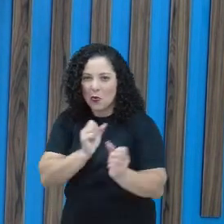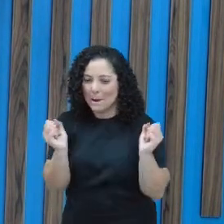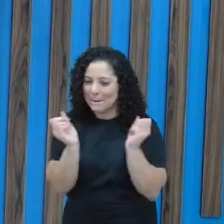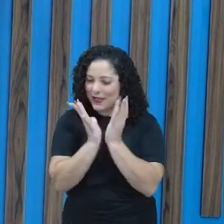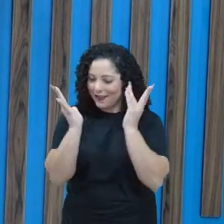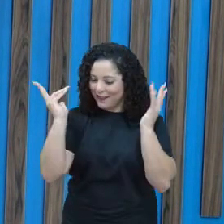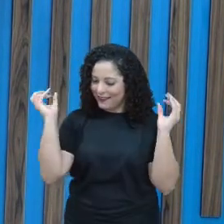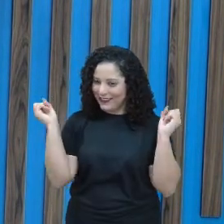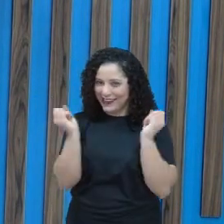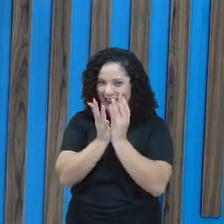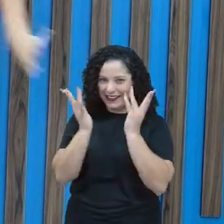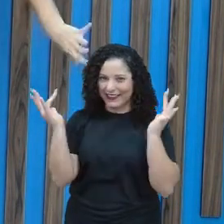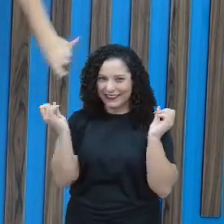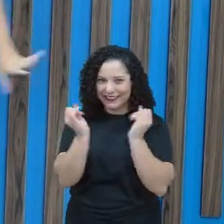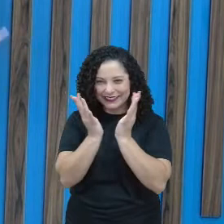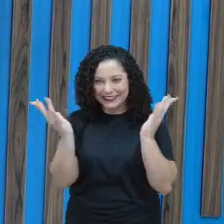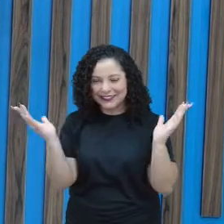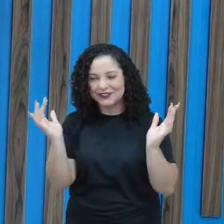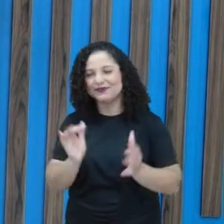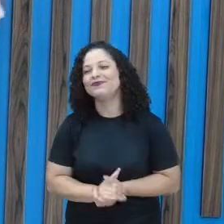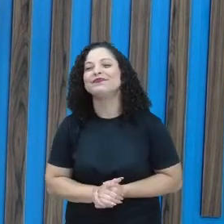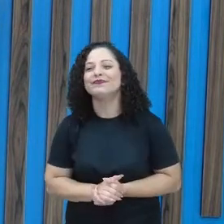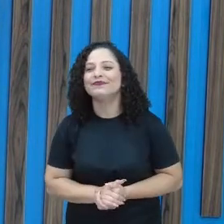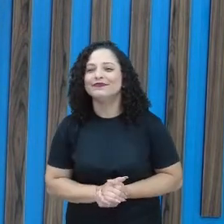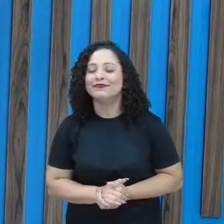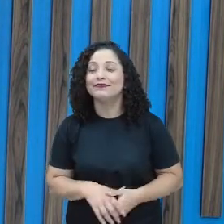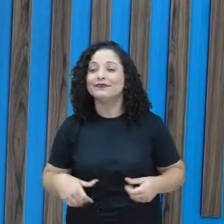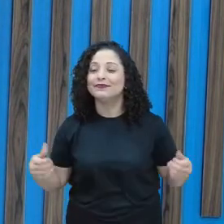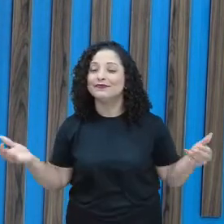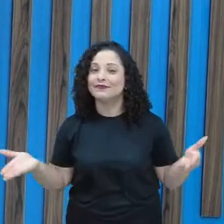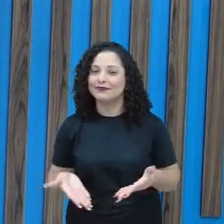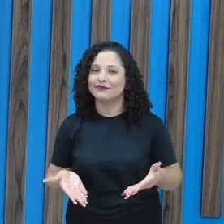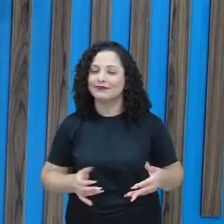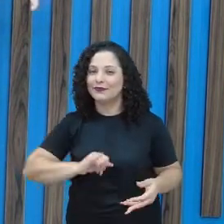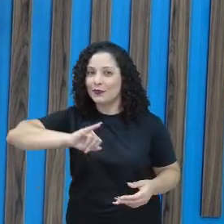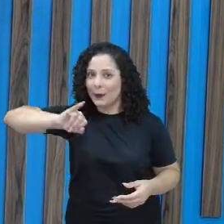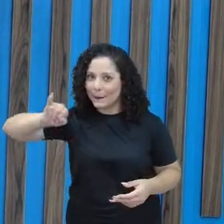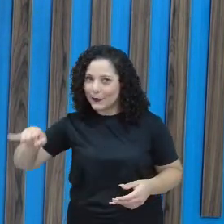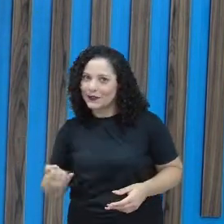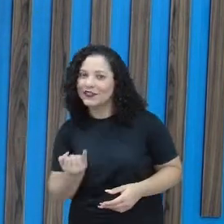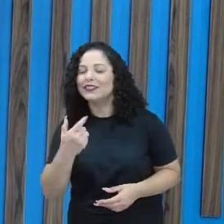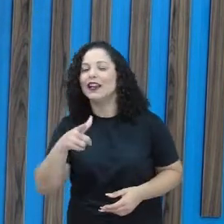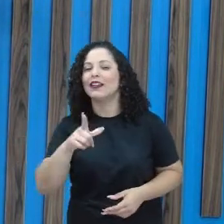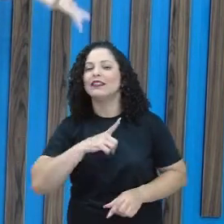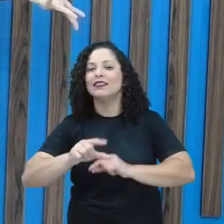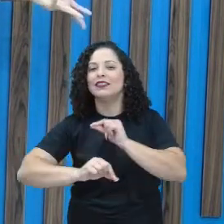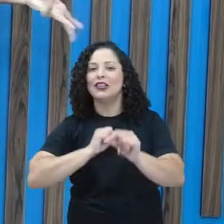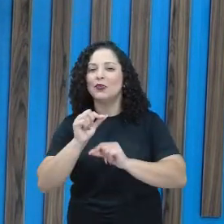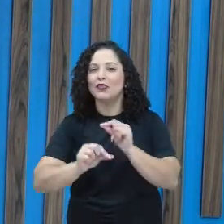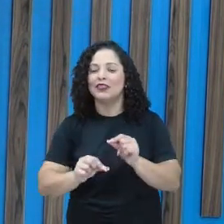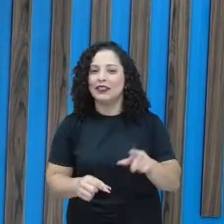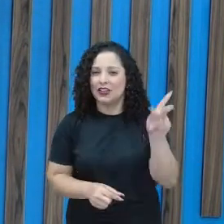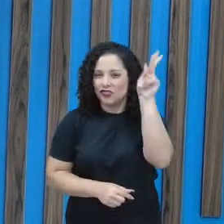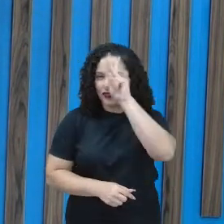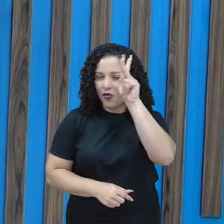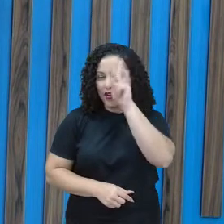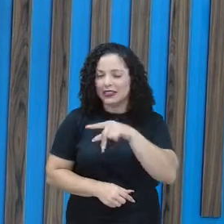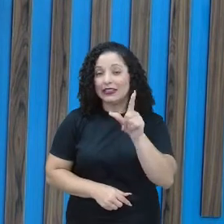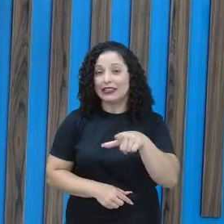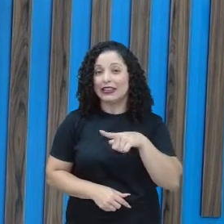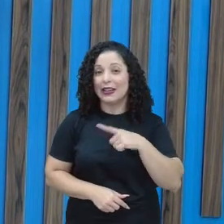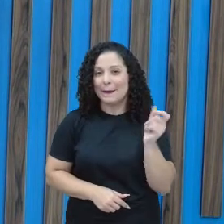Olha aí. Ó, e agora Que que a gente, elogio. aproveitando que a gente está ainda nesse escopo de humor, vamos ver